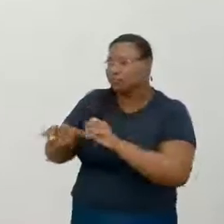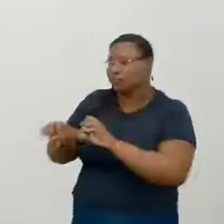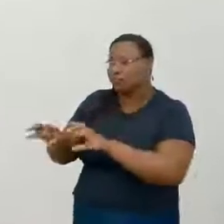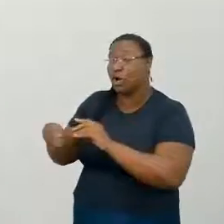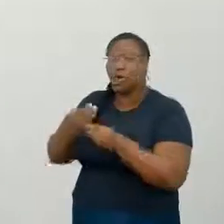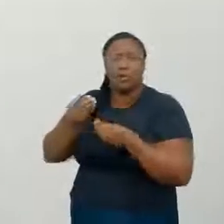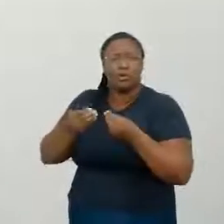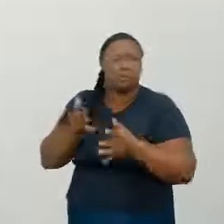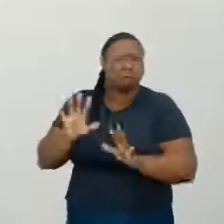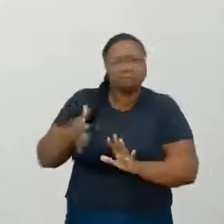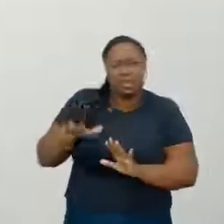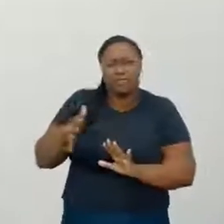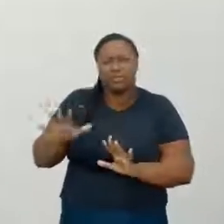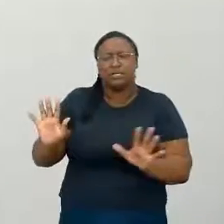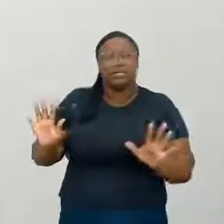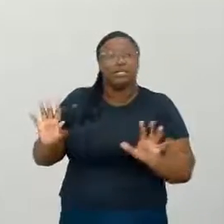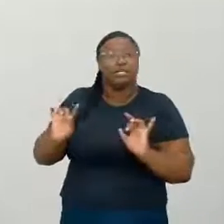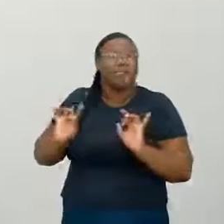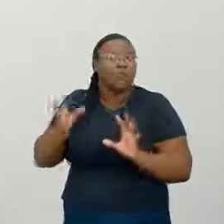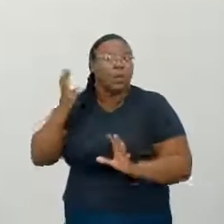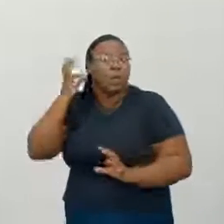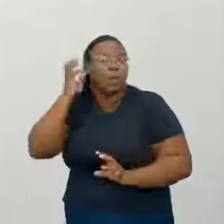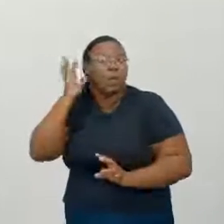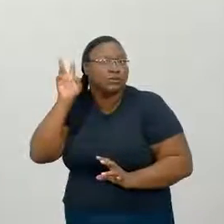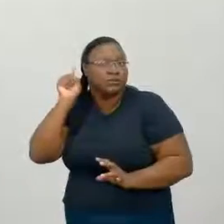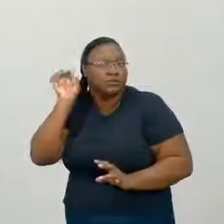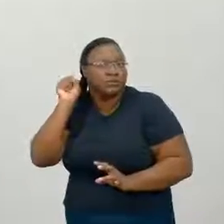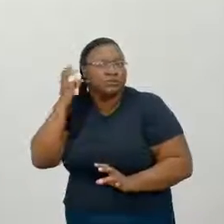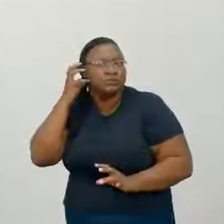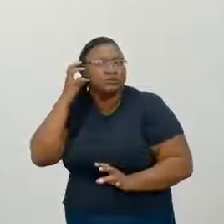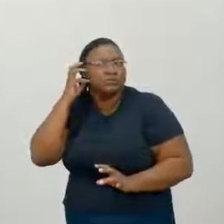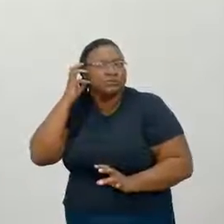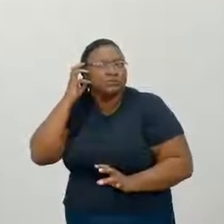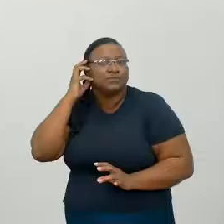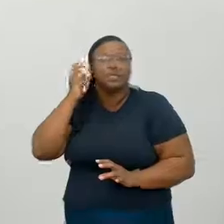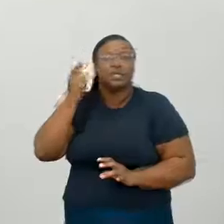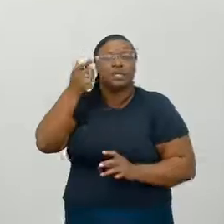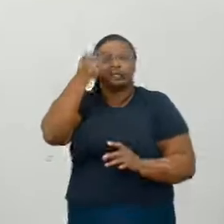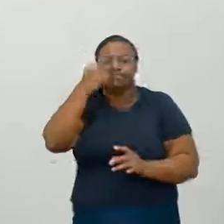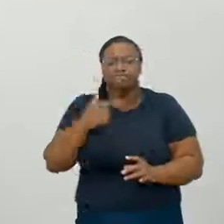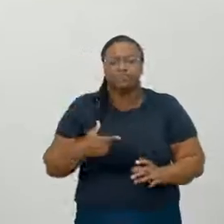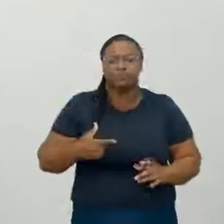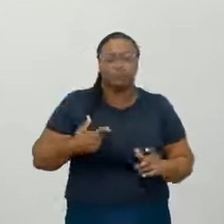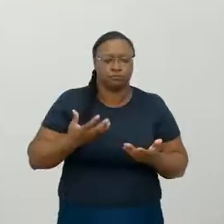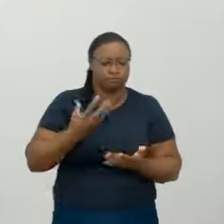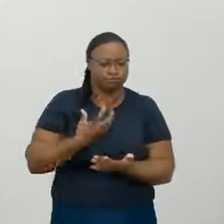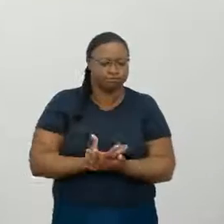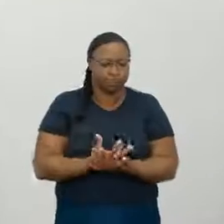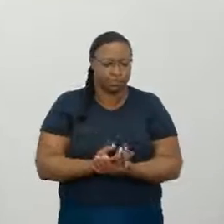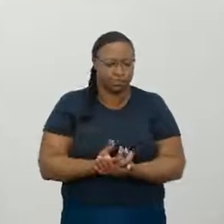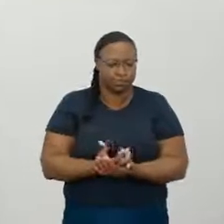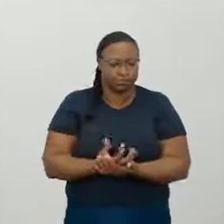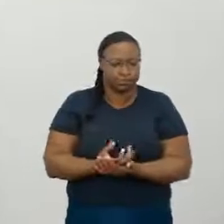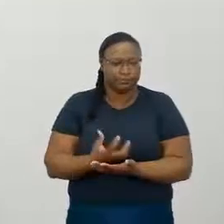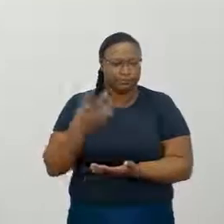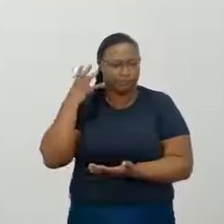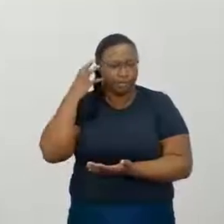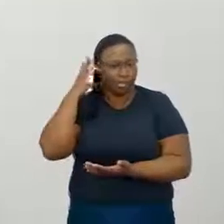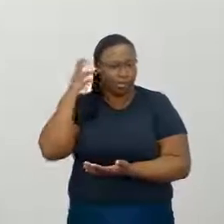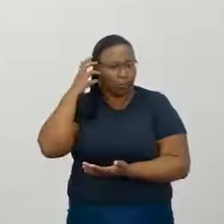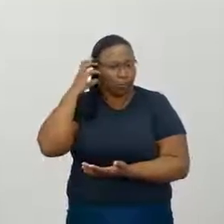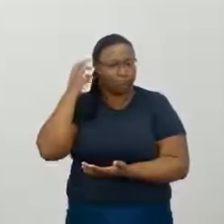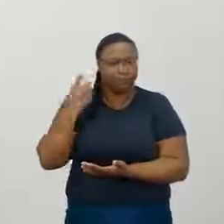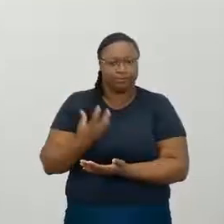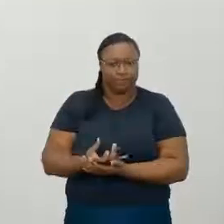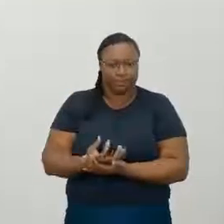é que era mais ou menos, a gente só está escutando e tal. E aí eu fui escutar, né, quando eu fui escutar o trabalho deles, tinha um trabalho que vinha